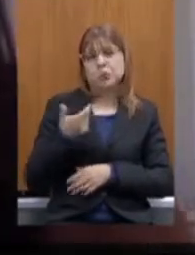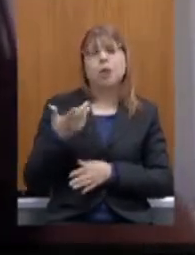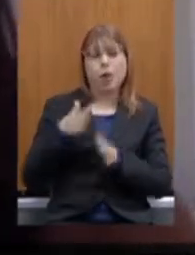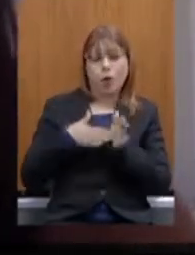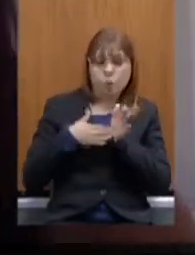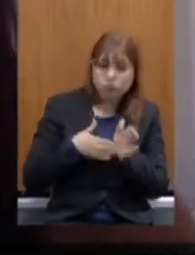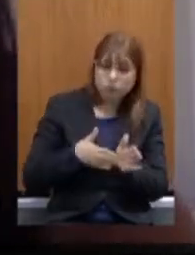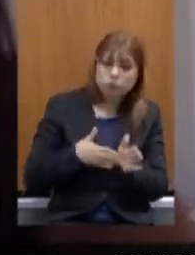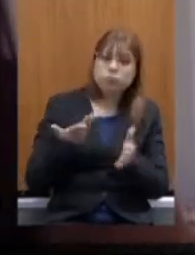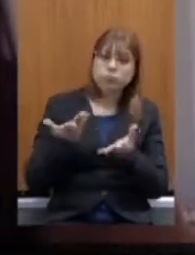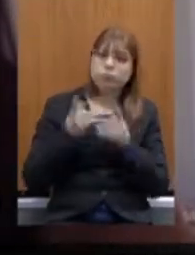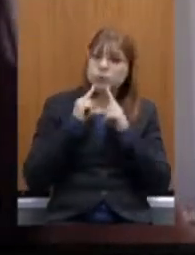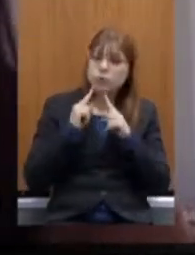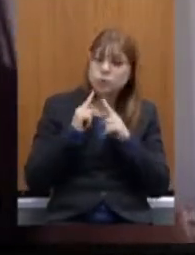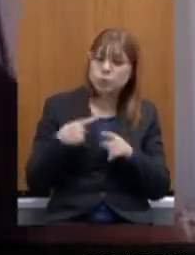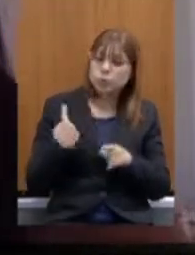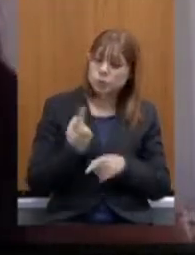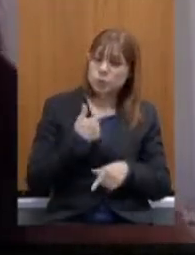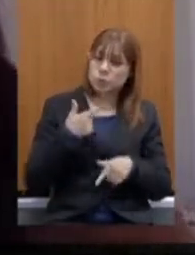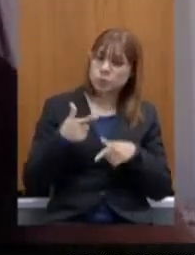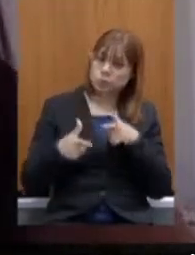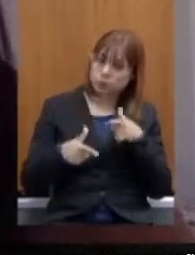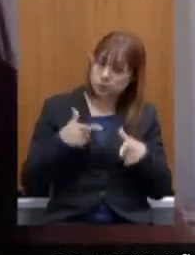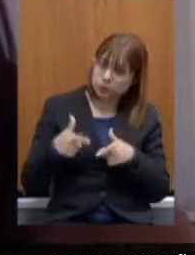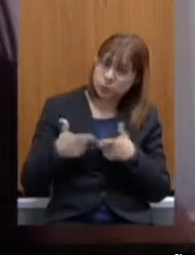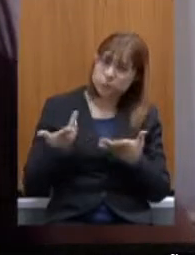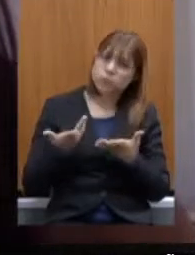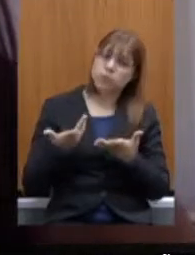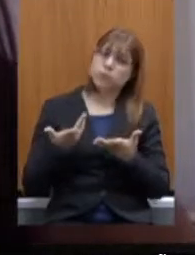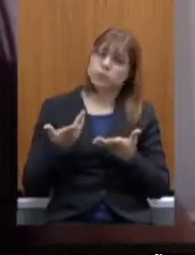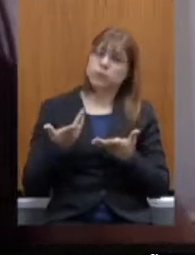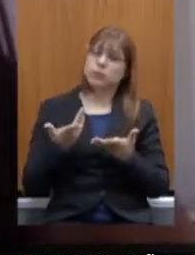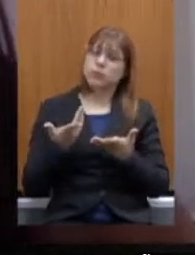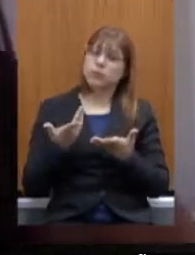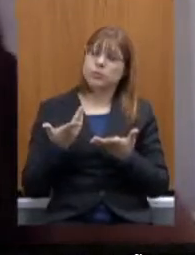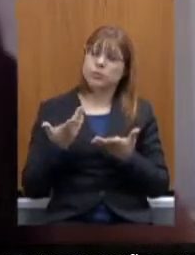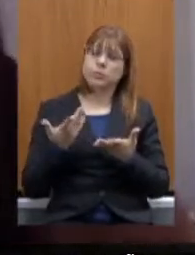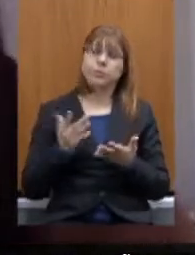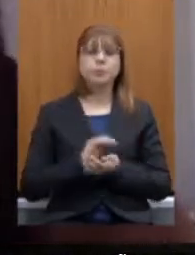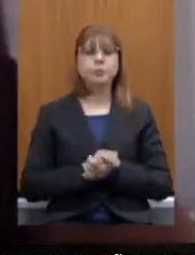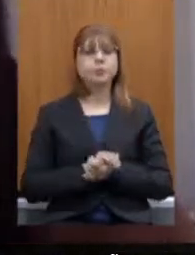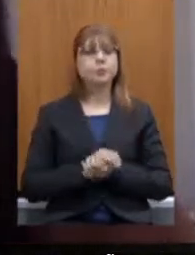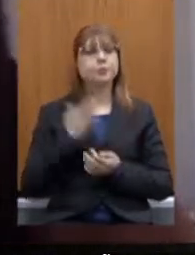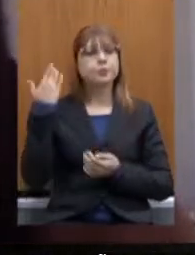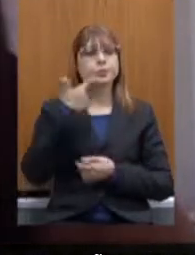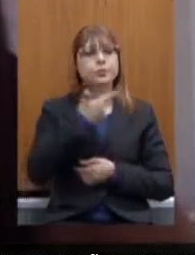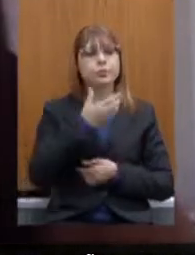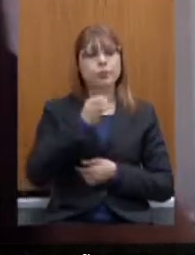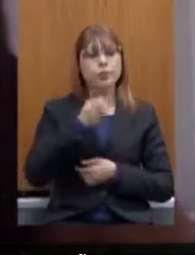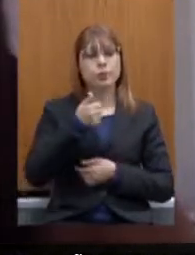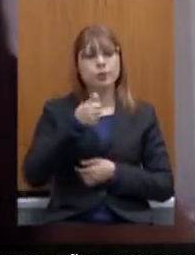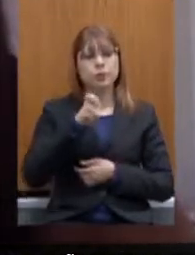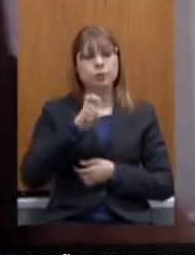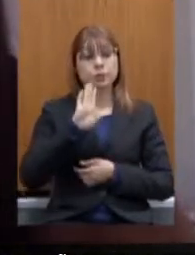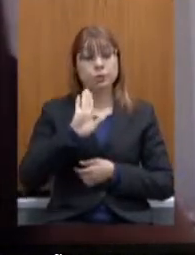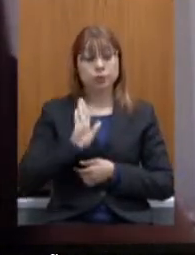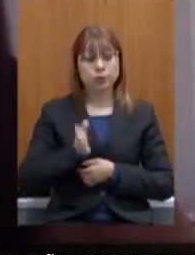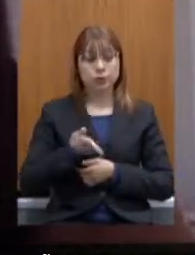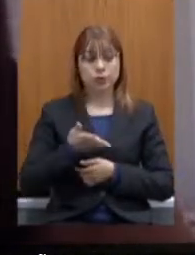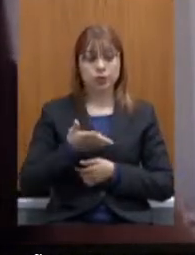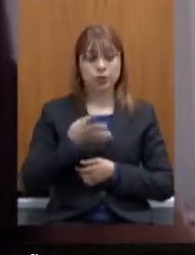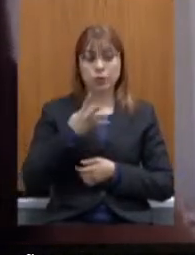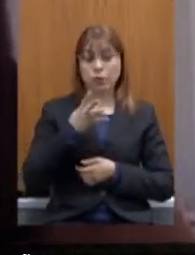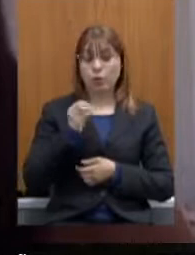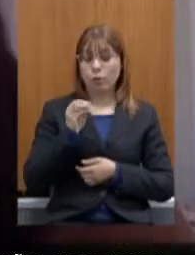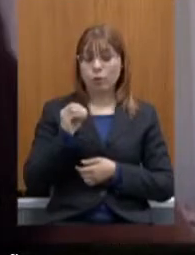acompanha esse pleito da nossa carreira e e desde 2015 nós perdemos a 400 professores